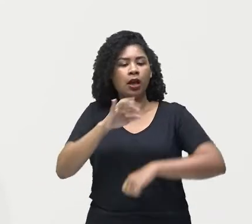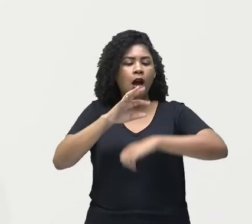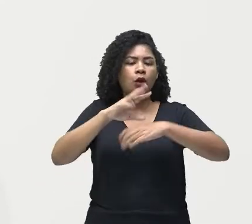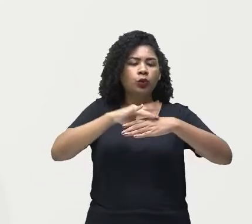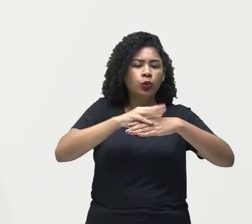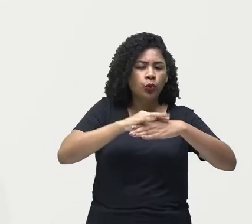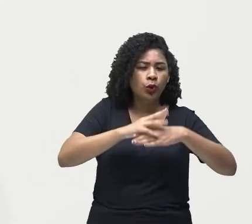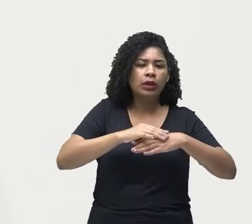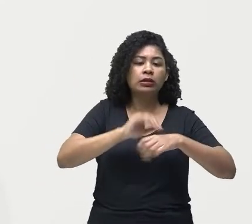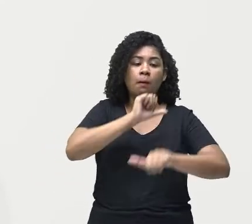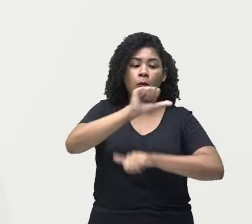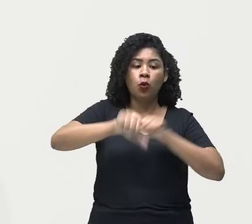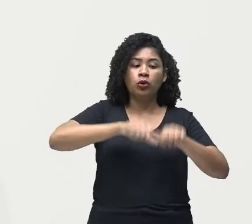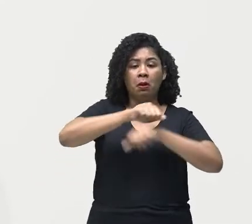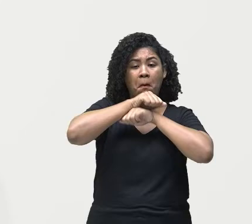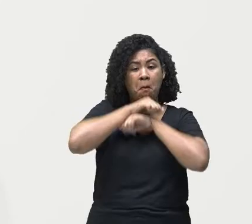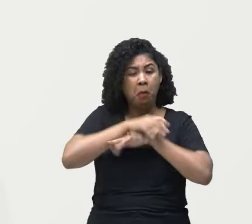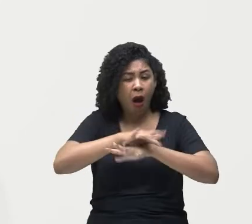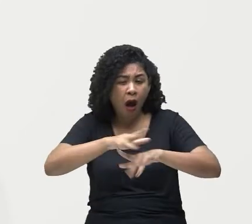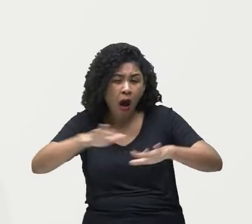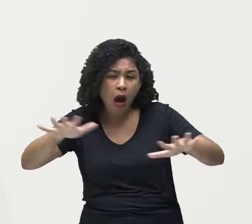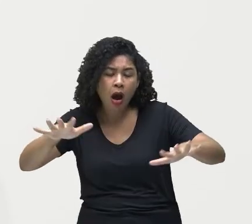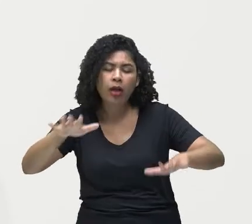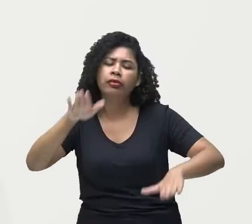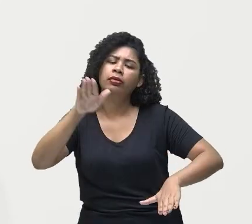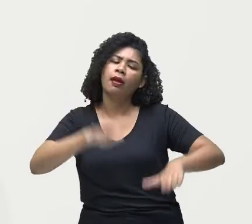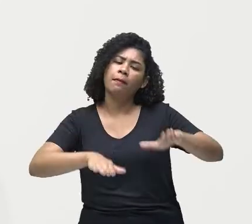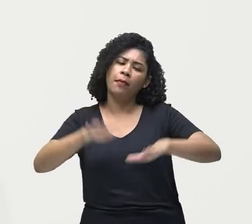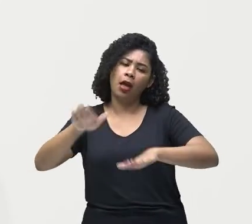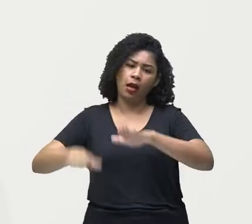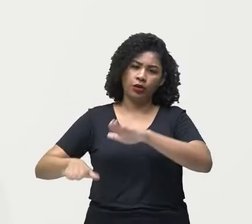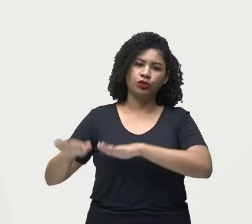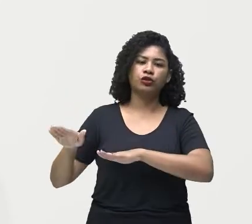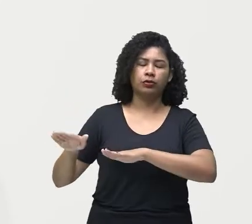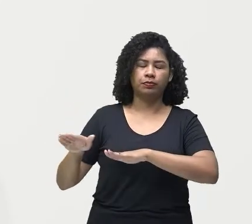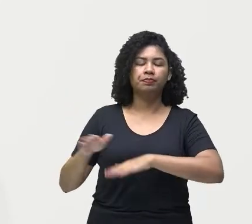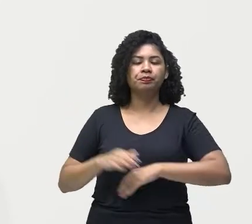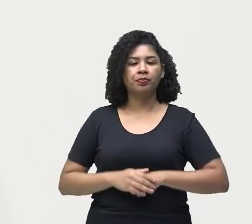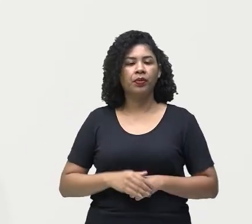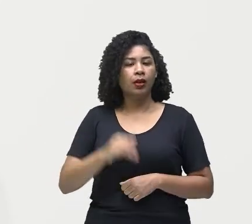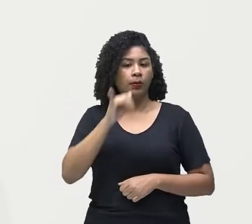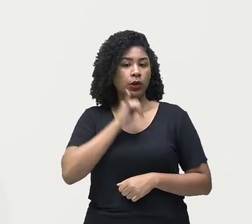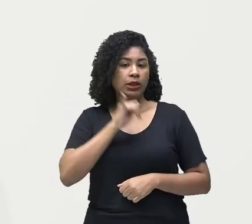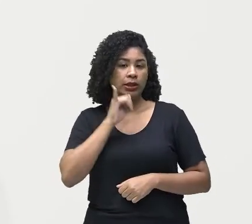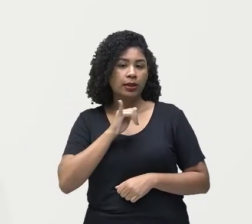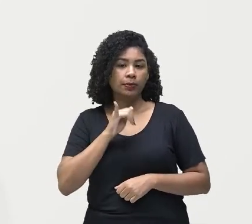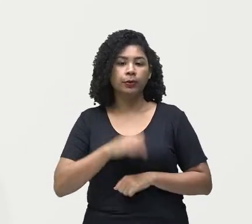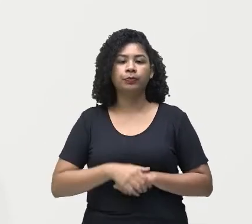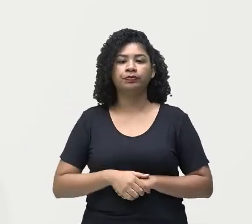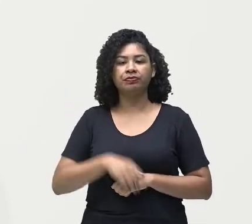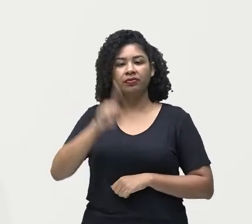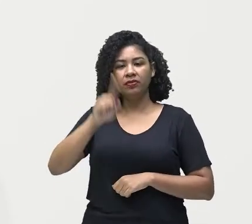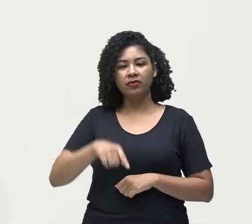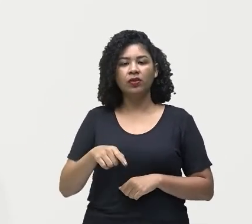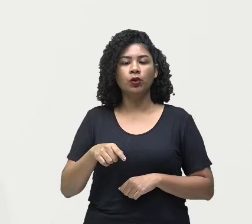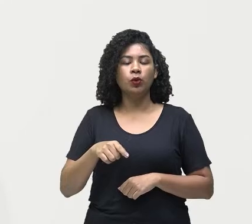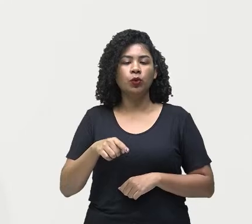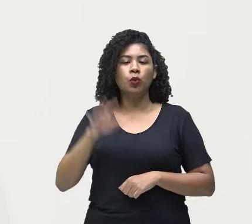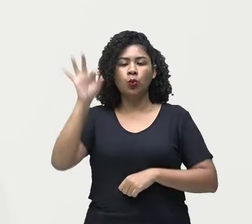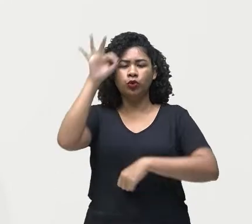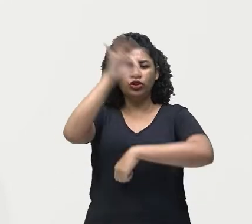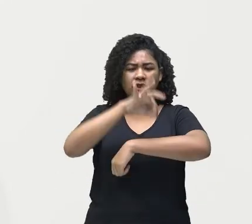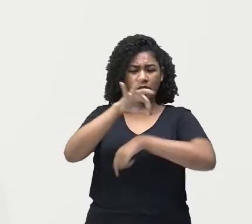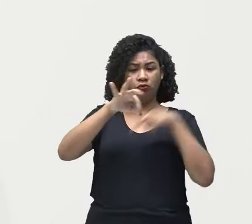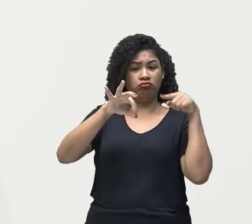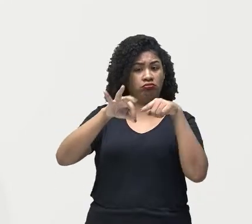endêmica para epidêmica pode depender de vários fatores que vão desde a mudança do